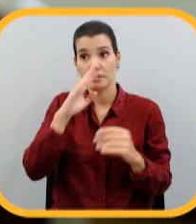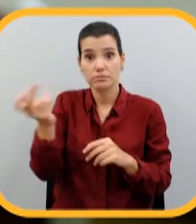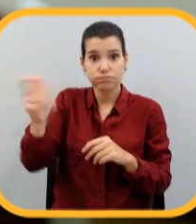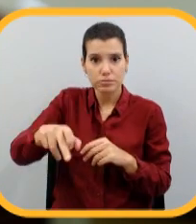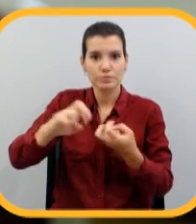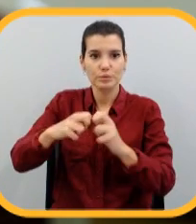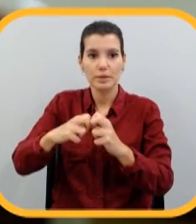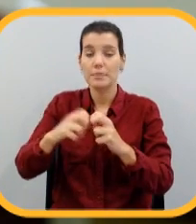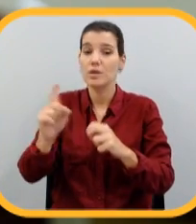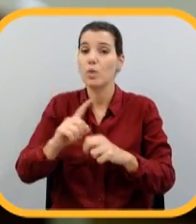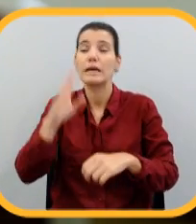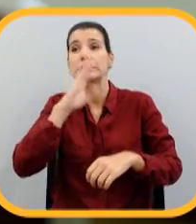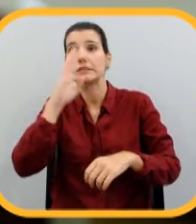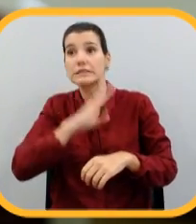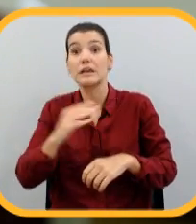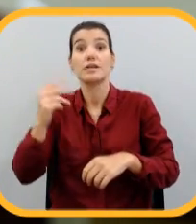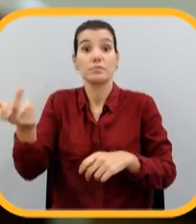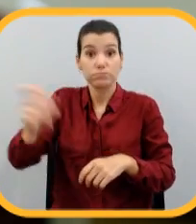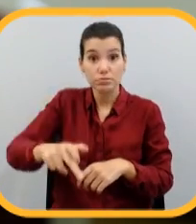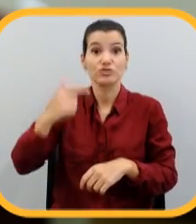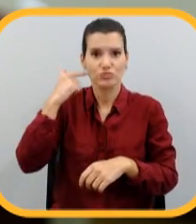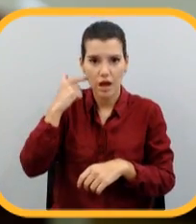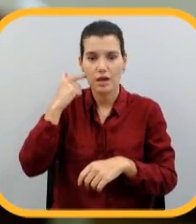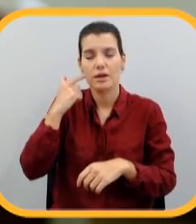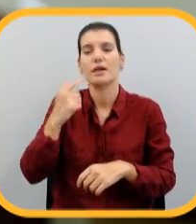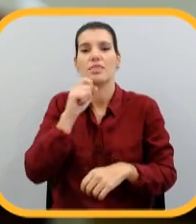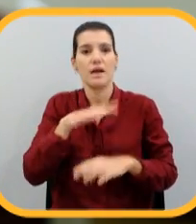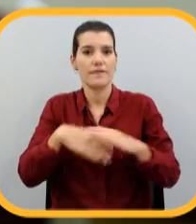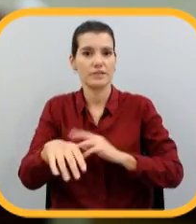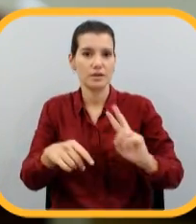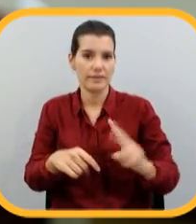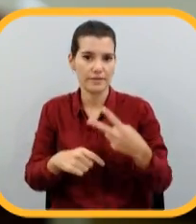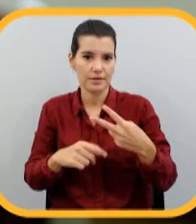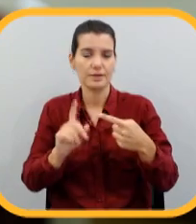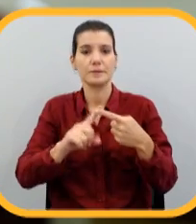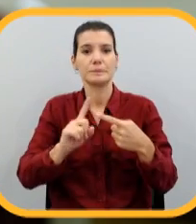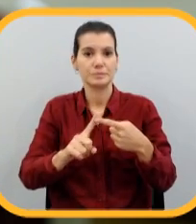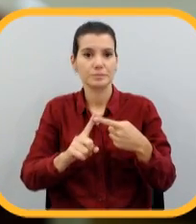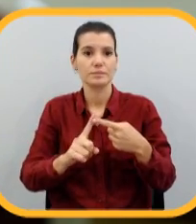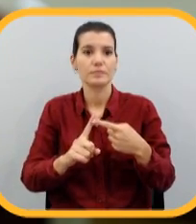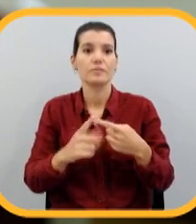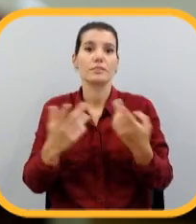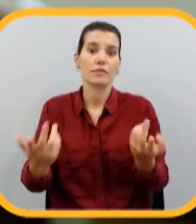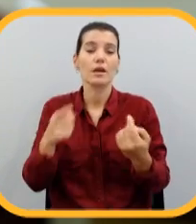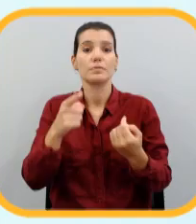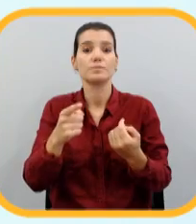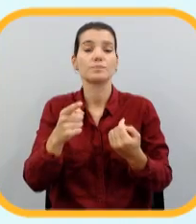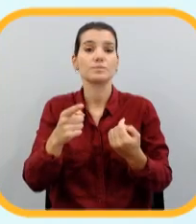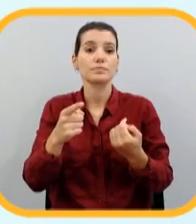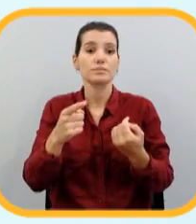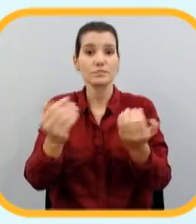planos que, quando forem atacadas, não é se forem, é quando forem atacadas, consigam duas coisas. A primeira é